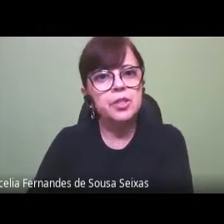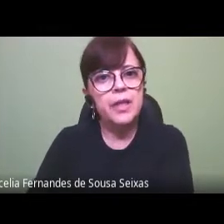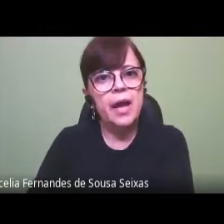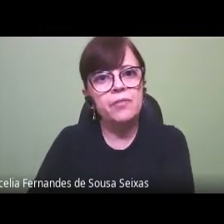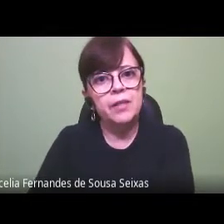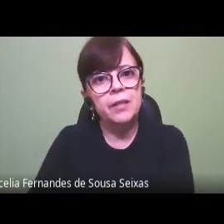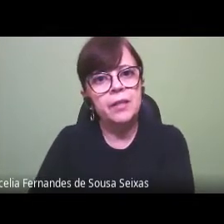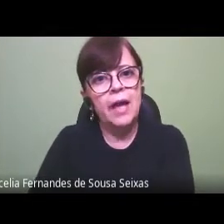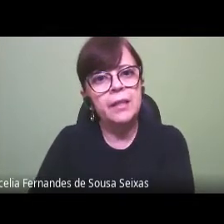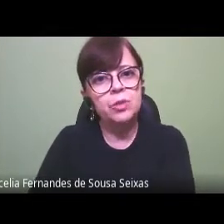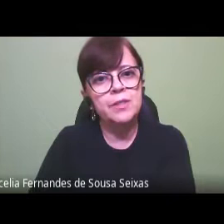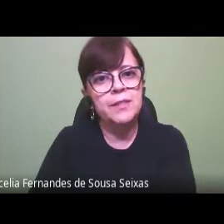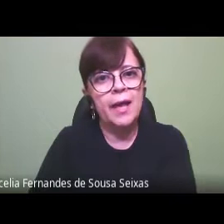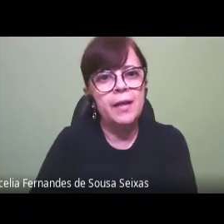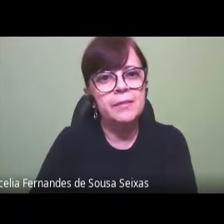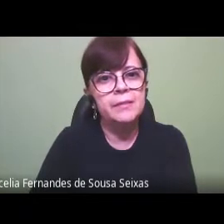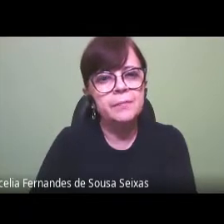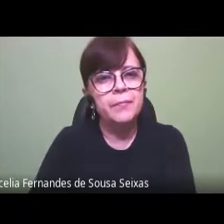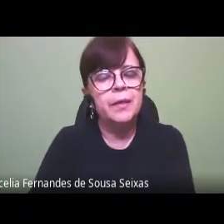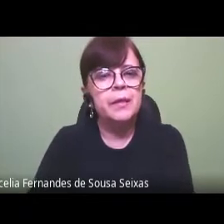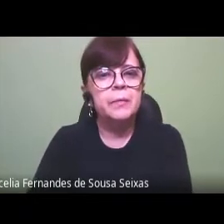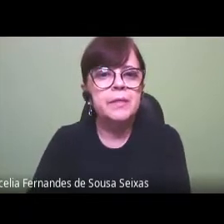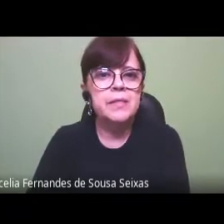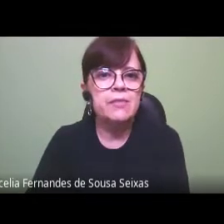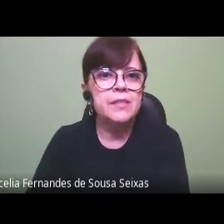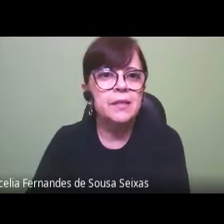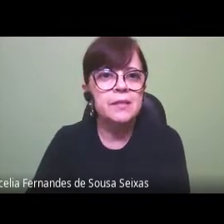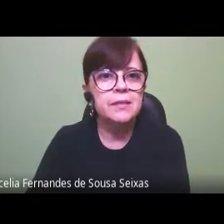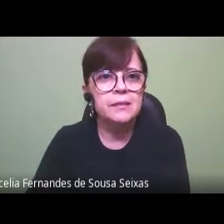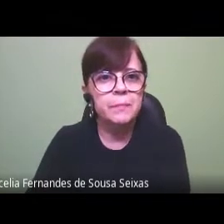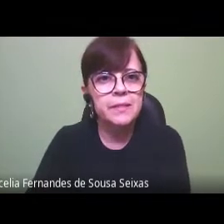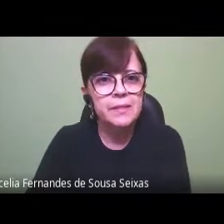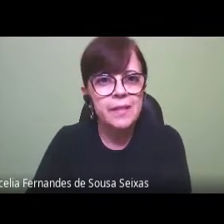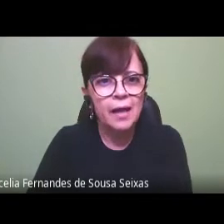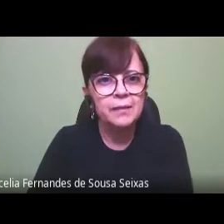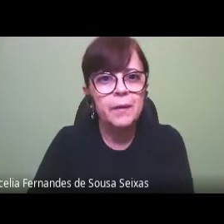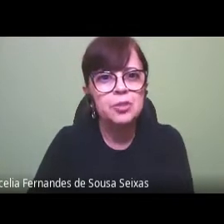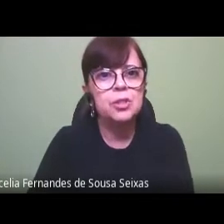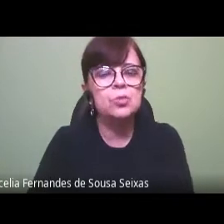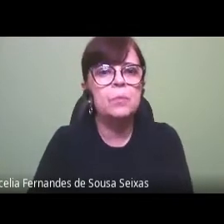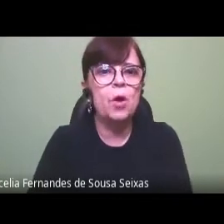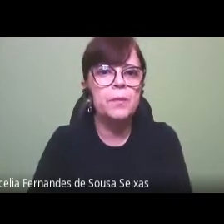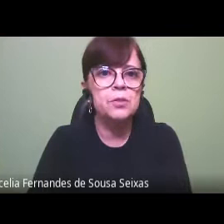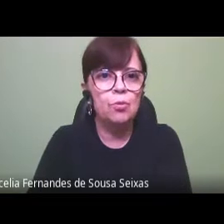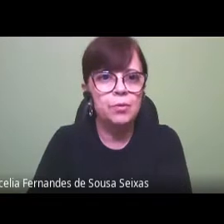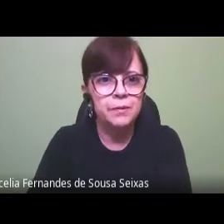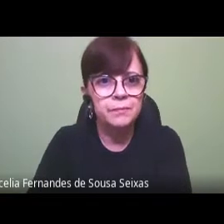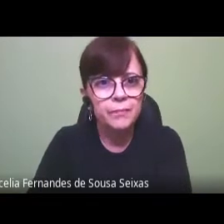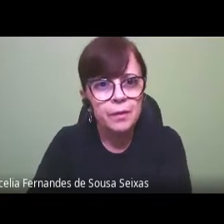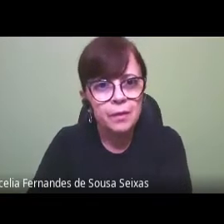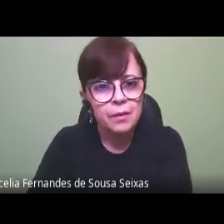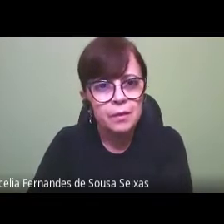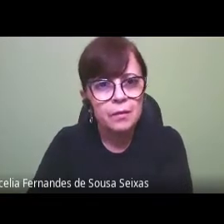Ele acreditava que a língua de sinais precisava ser pesquisada a partir da sua própria